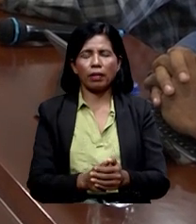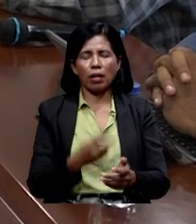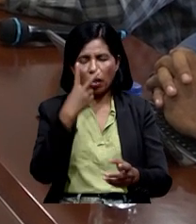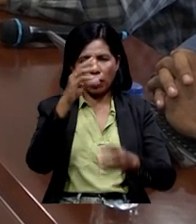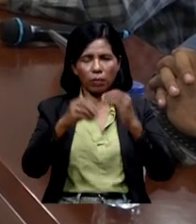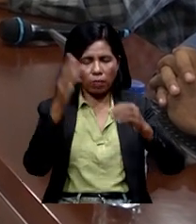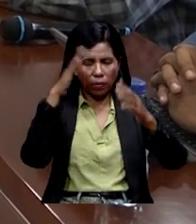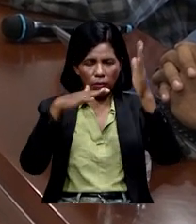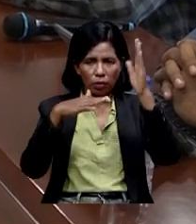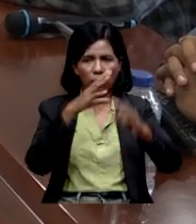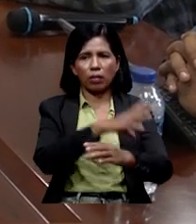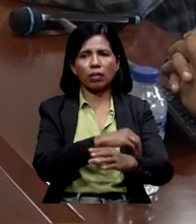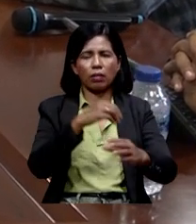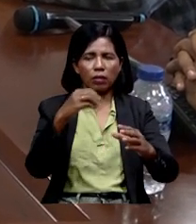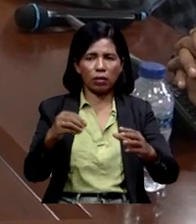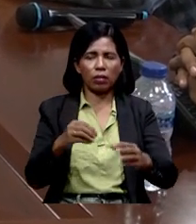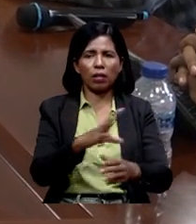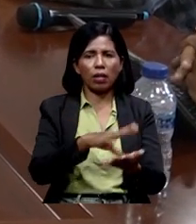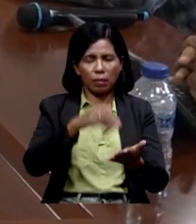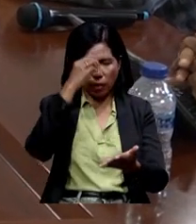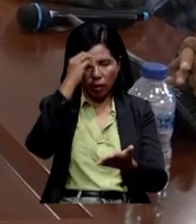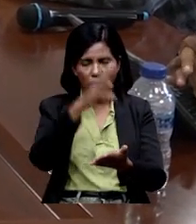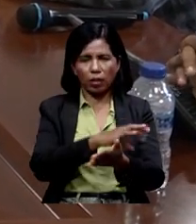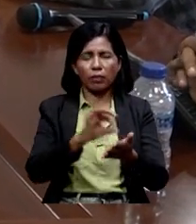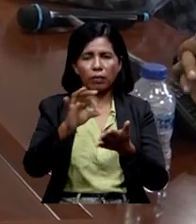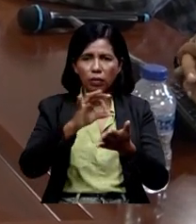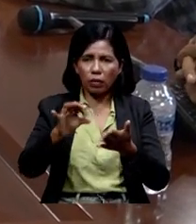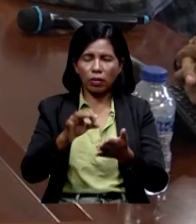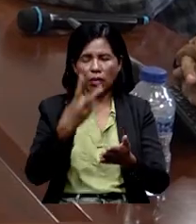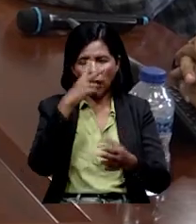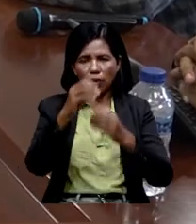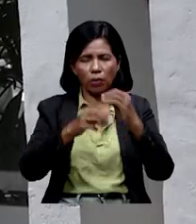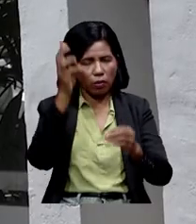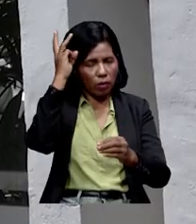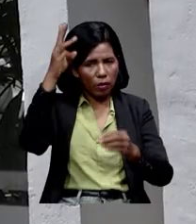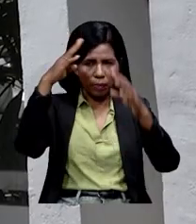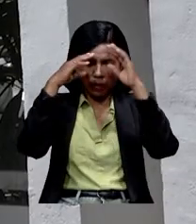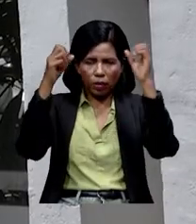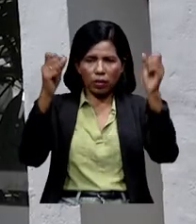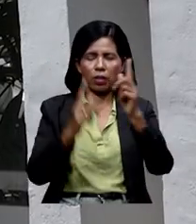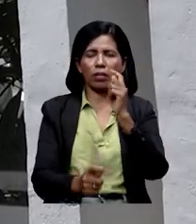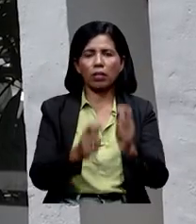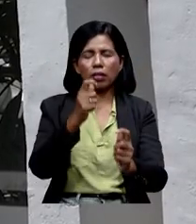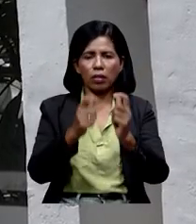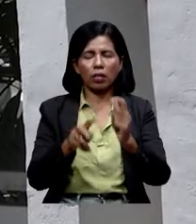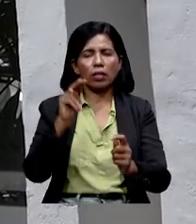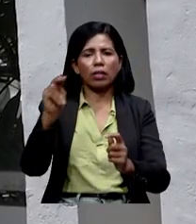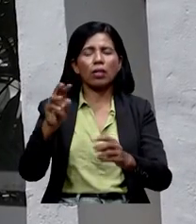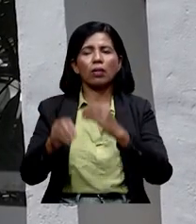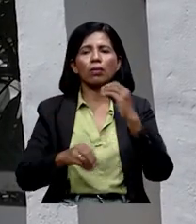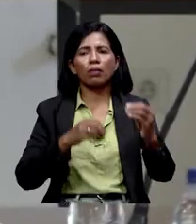problema, estação para curso magistrado Ninian, Sérgio Mosse resolve preocupação do presidente tribunal recurso Ninian, com